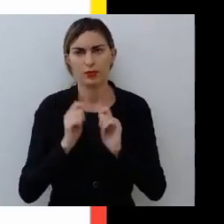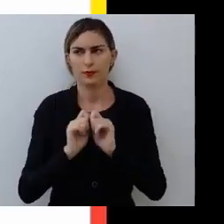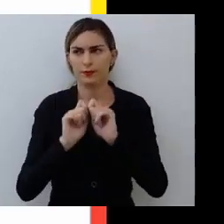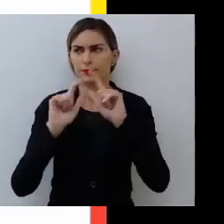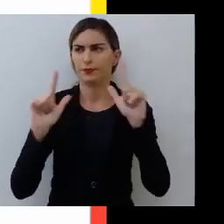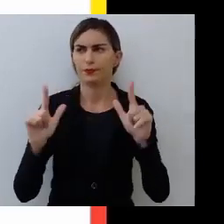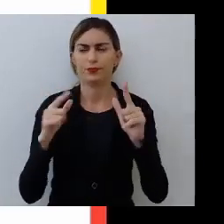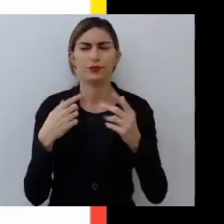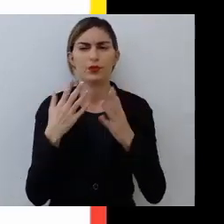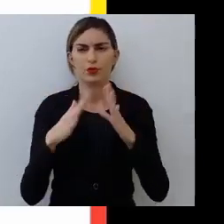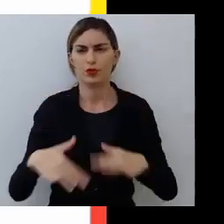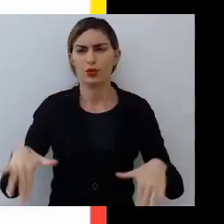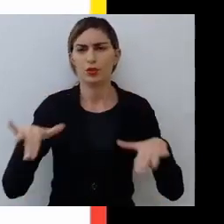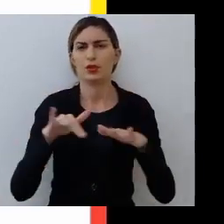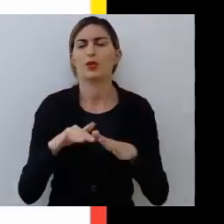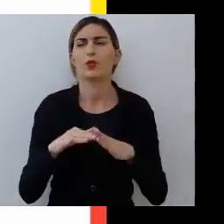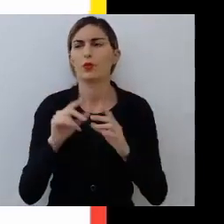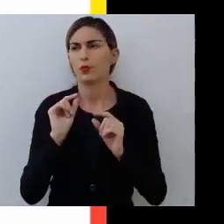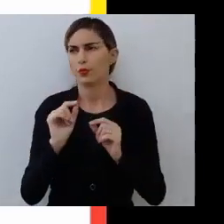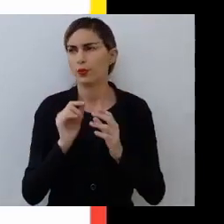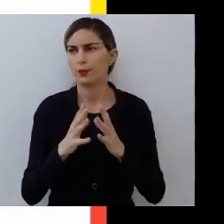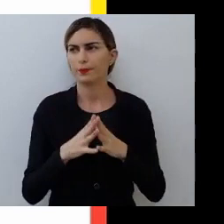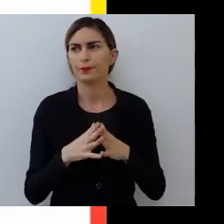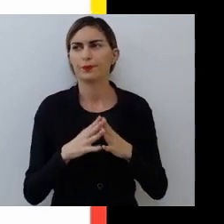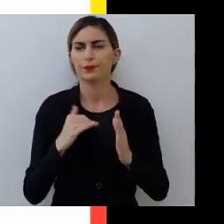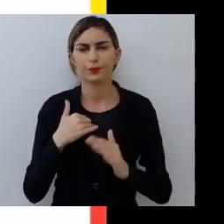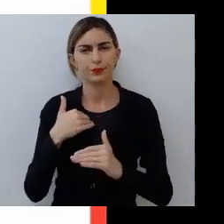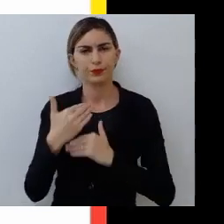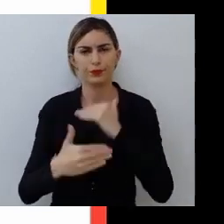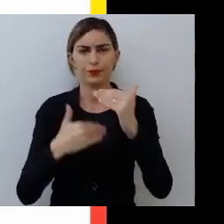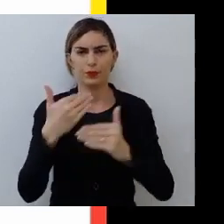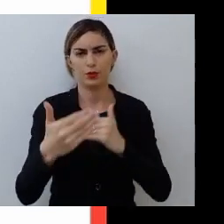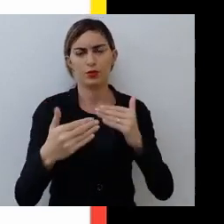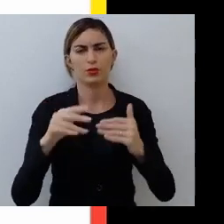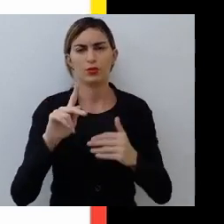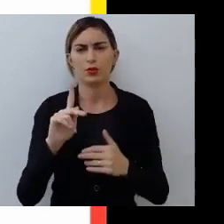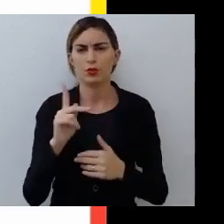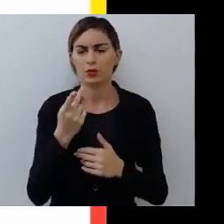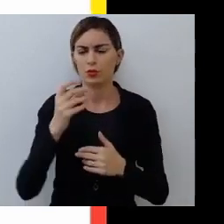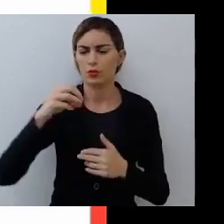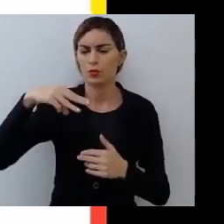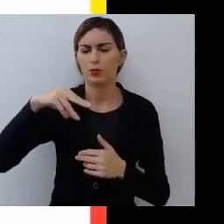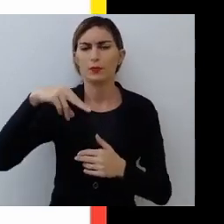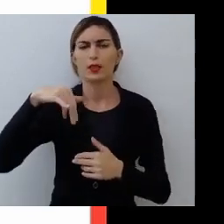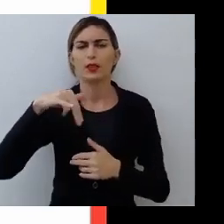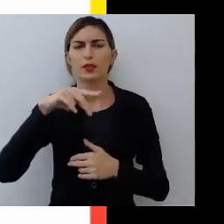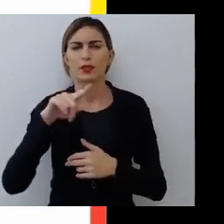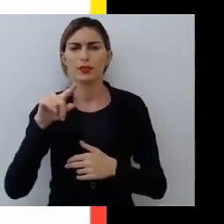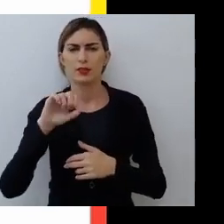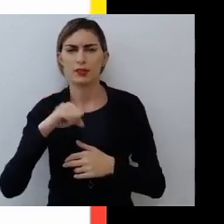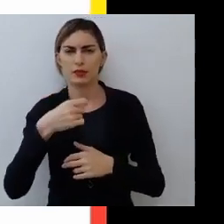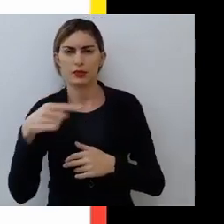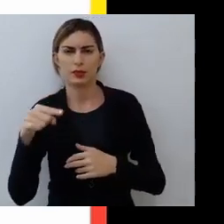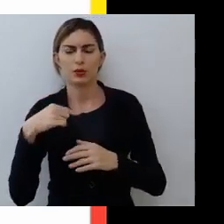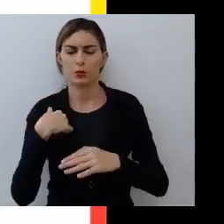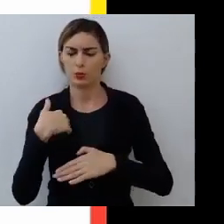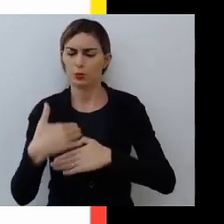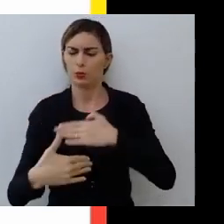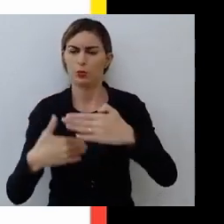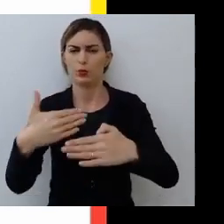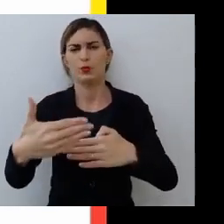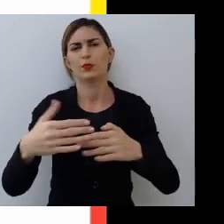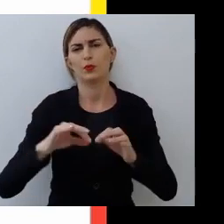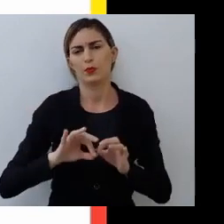De forma geral, a gente pode dizer o seguinte: o processo de hominização constitui geralmente um longo